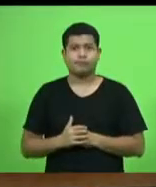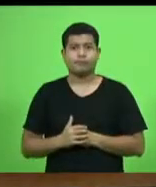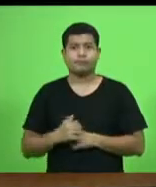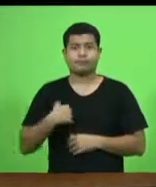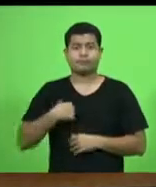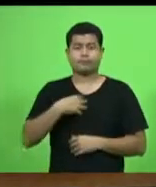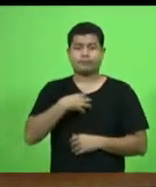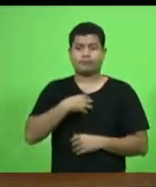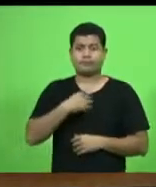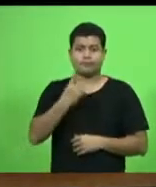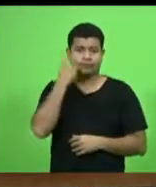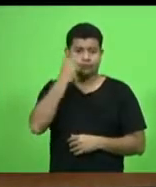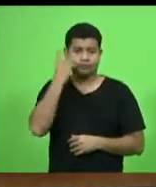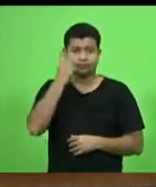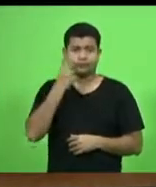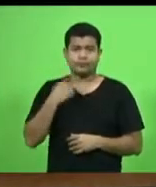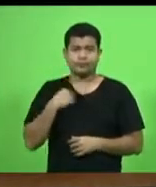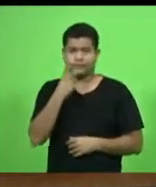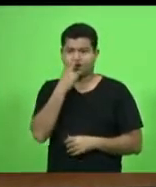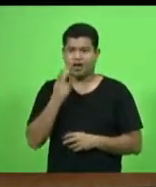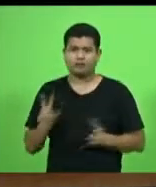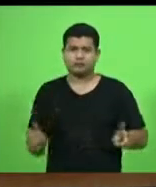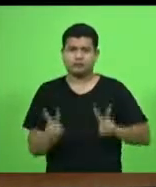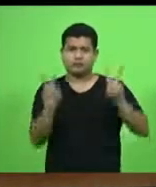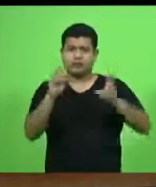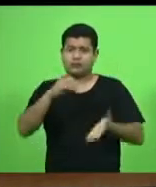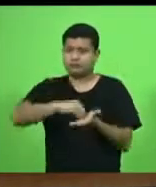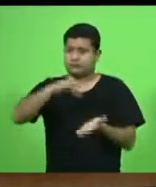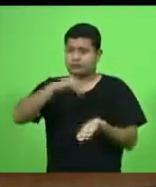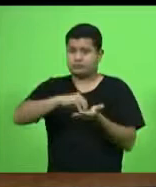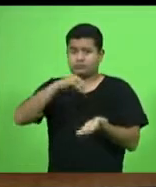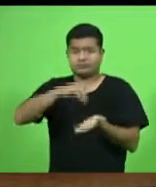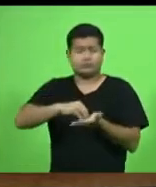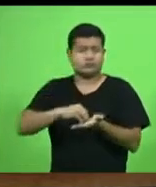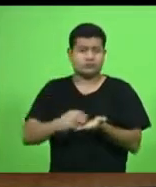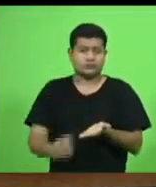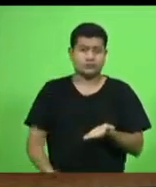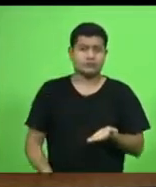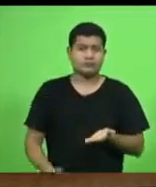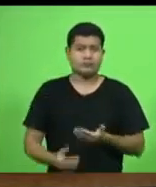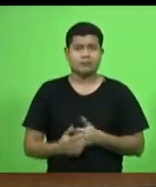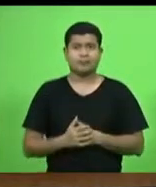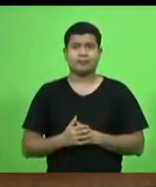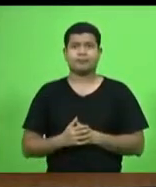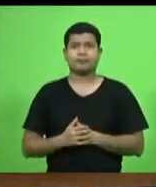deputados não têm sido valorizados da forma que o são.